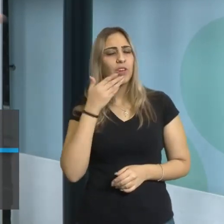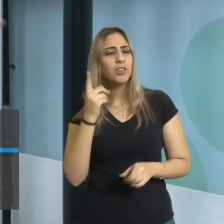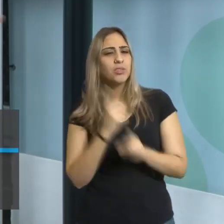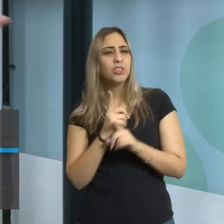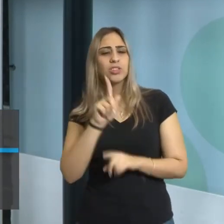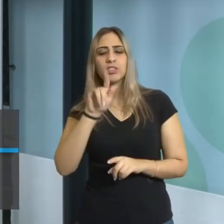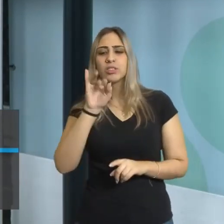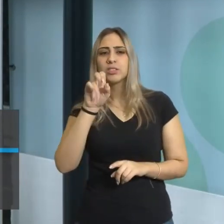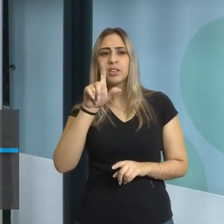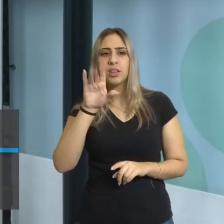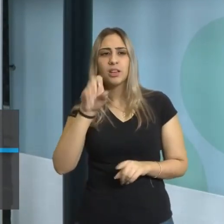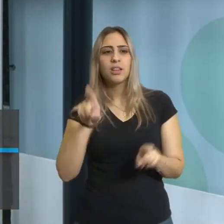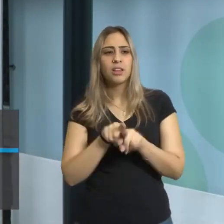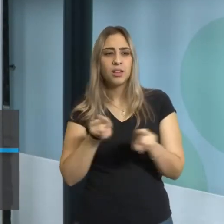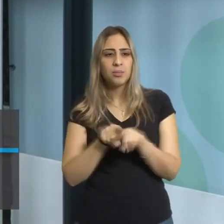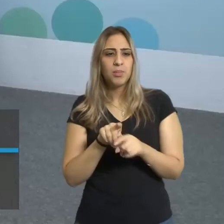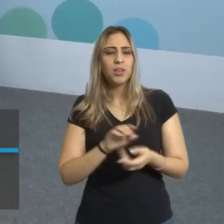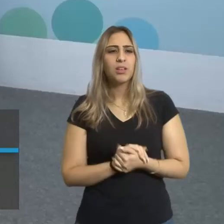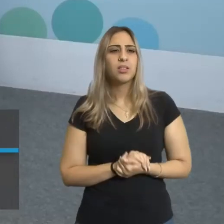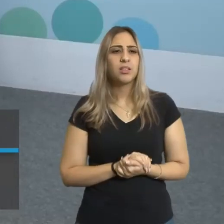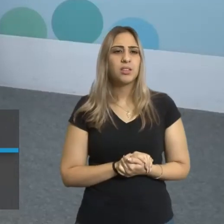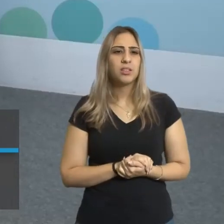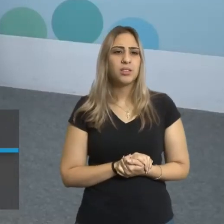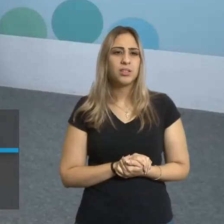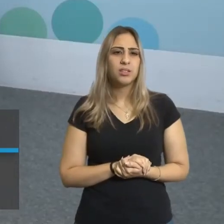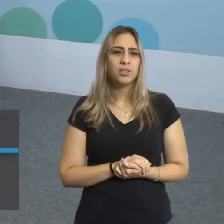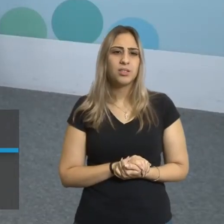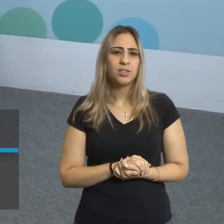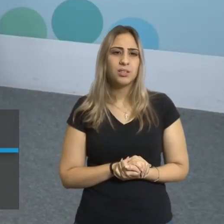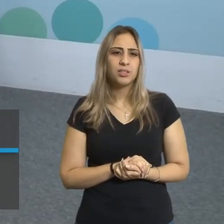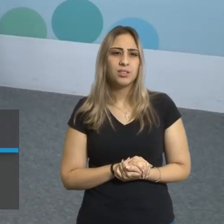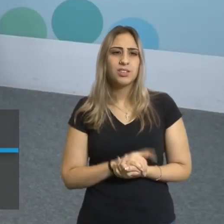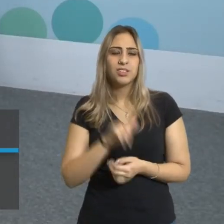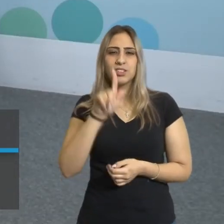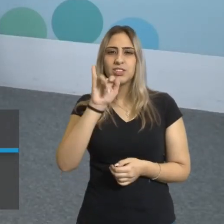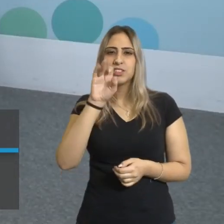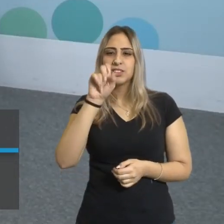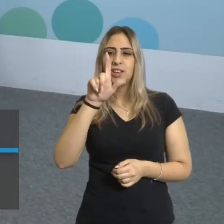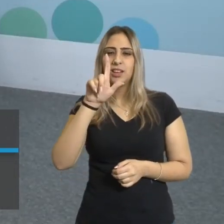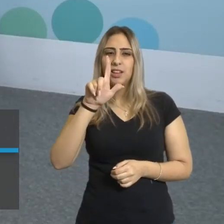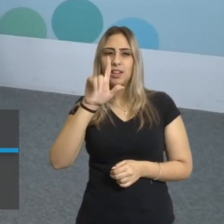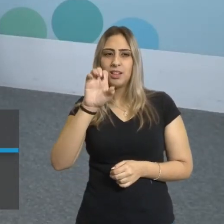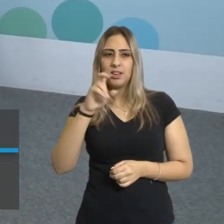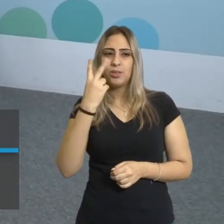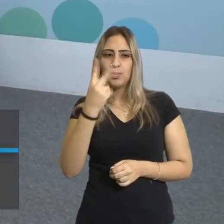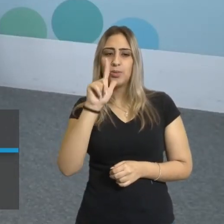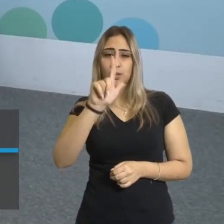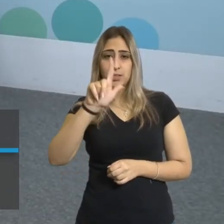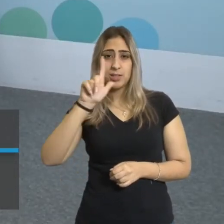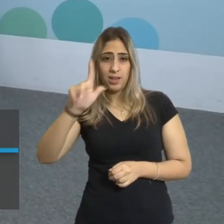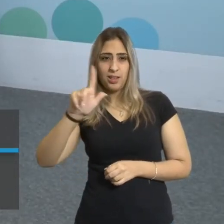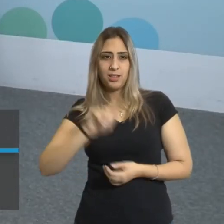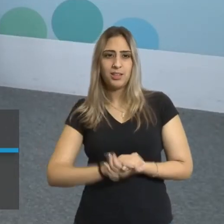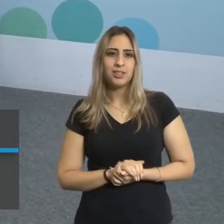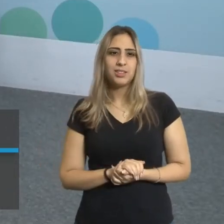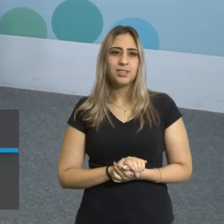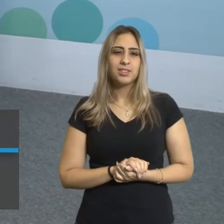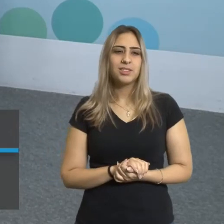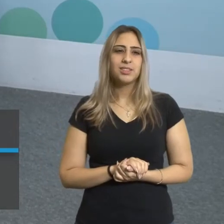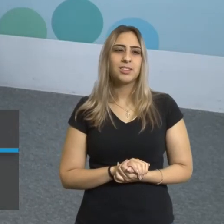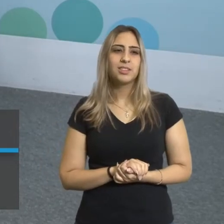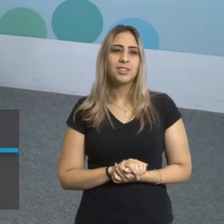Gisele Teles como é que a Gisele fala Gisele com um l com dois L cetele.com Elison